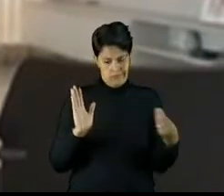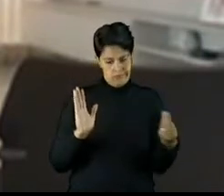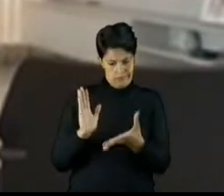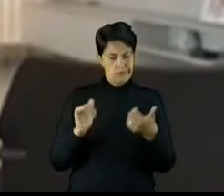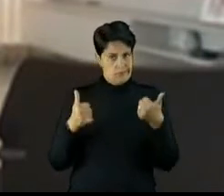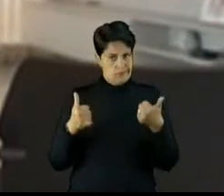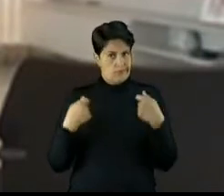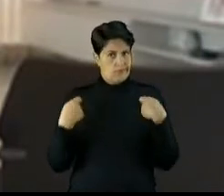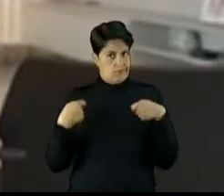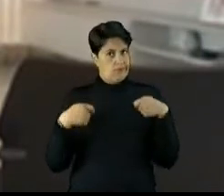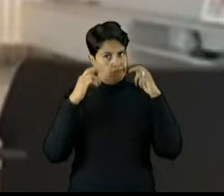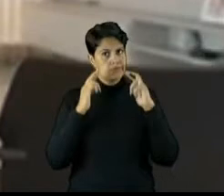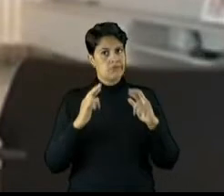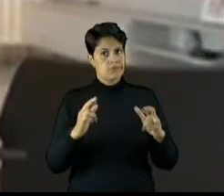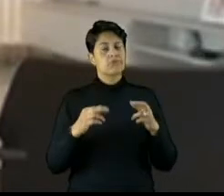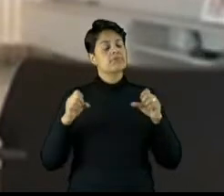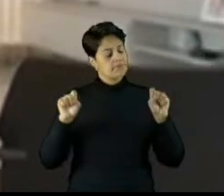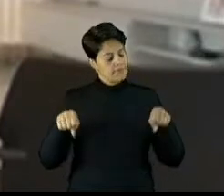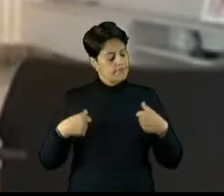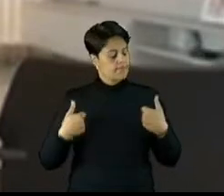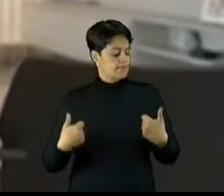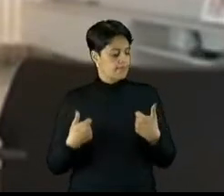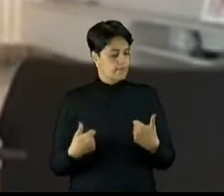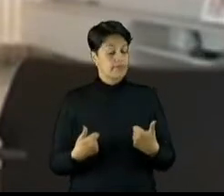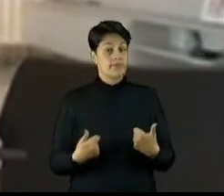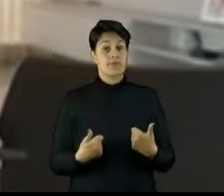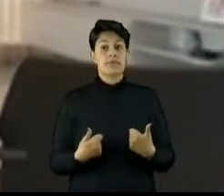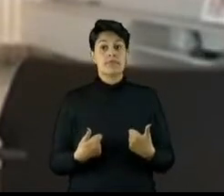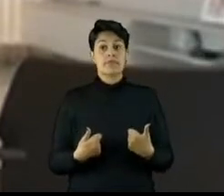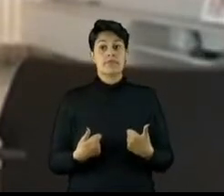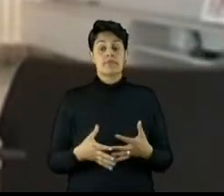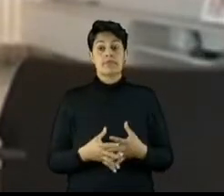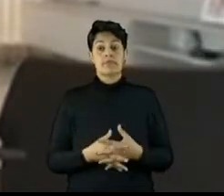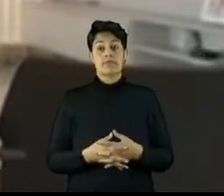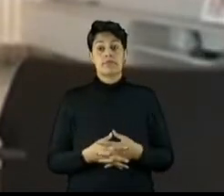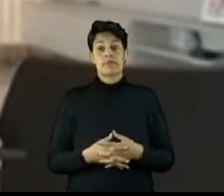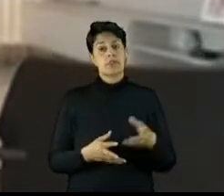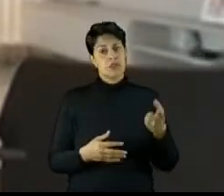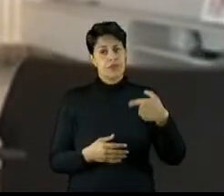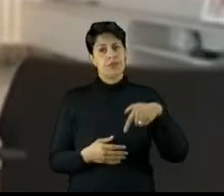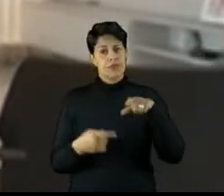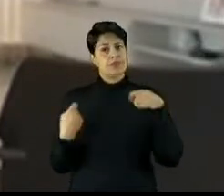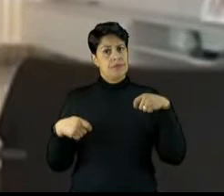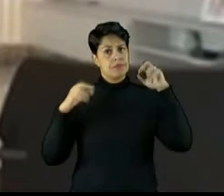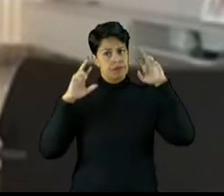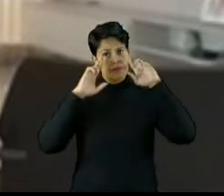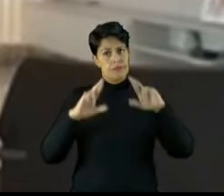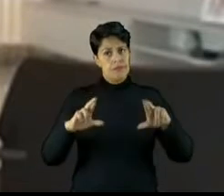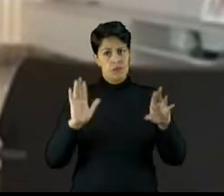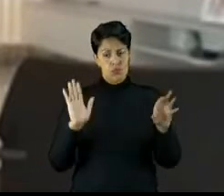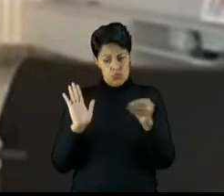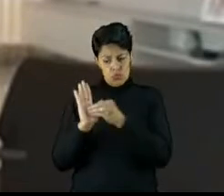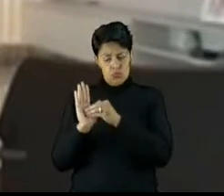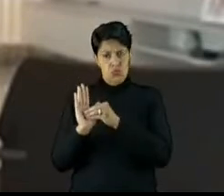Otto Alencar Rodrigues, pensar sobre um checklist quando a documentação chega ao tribunal, exatamente para evitar essa solicitação de